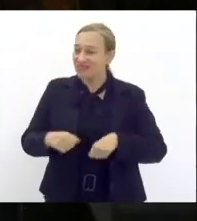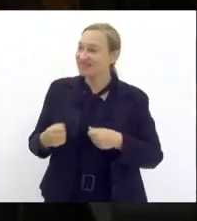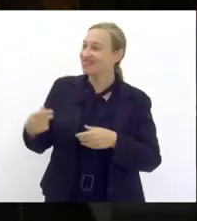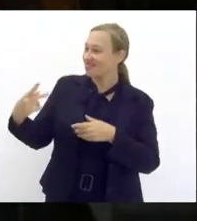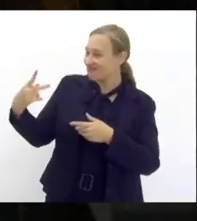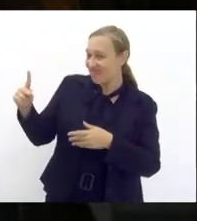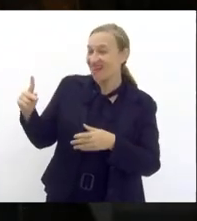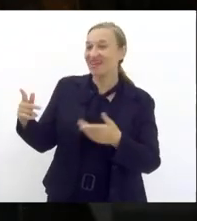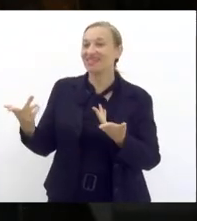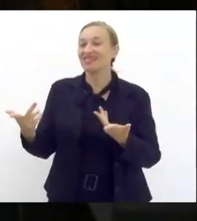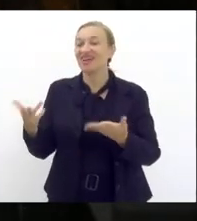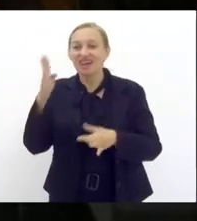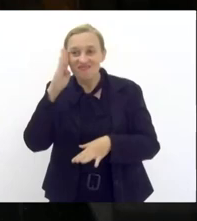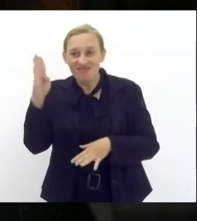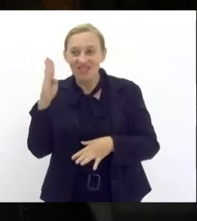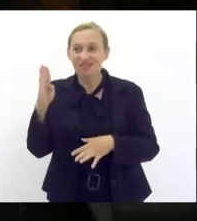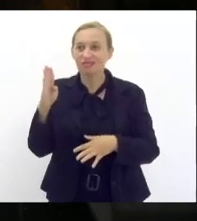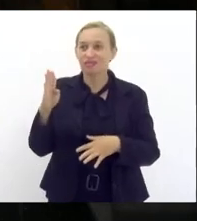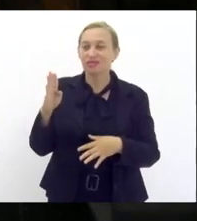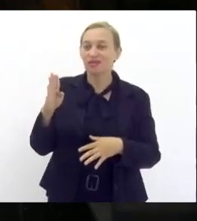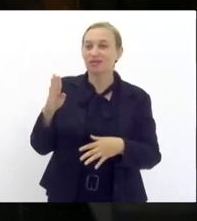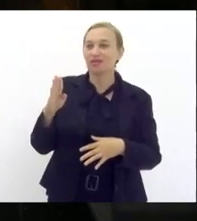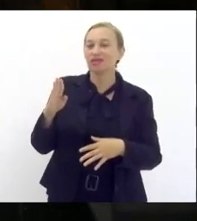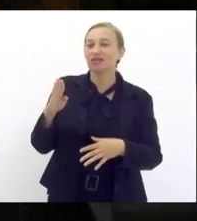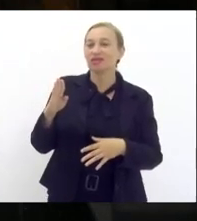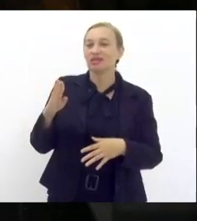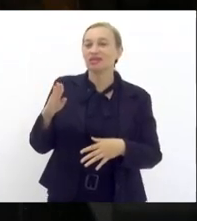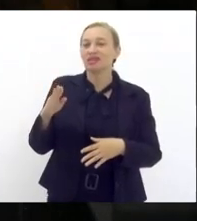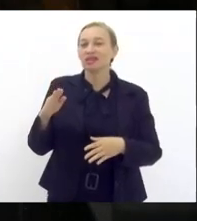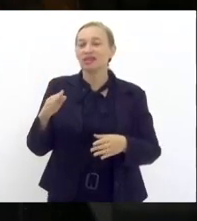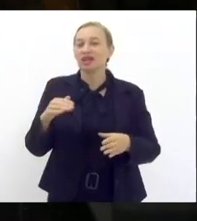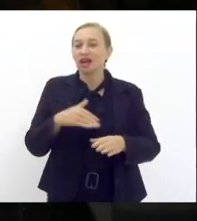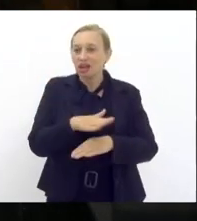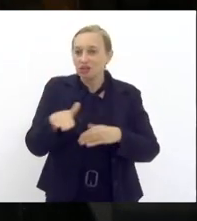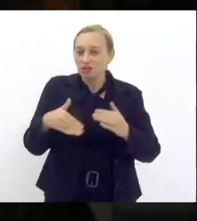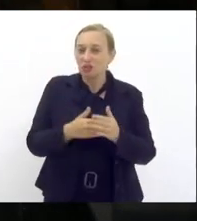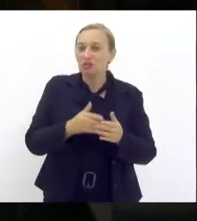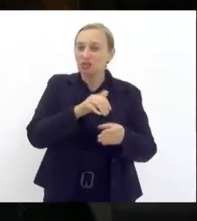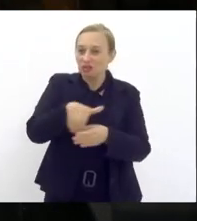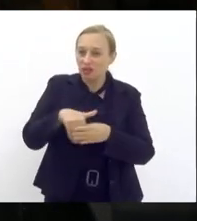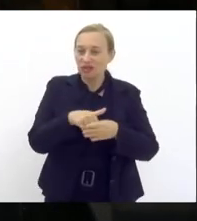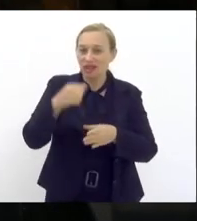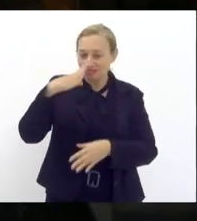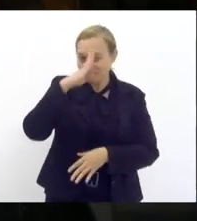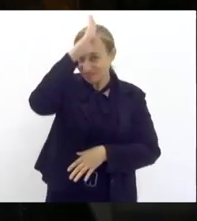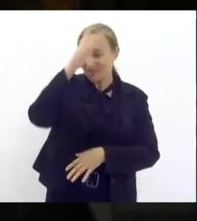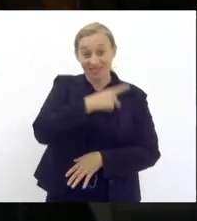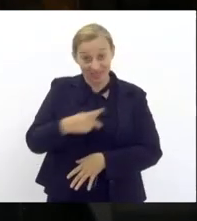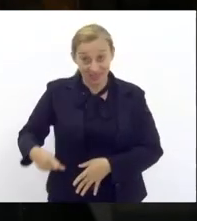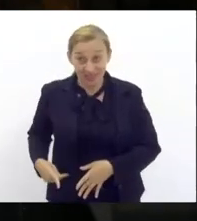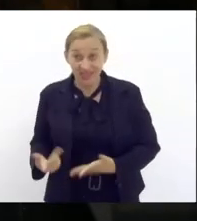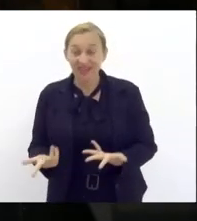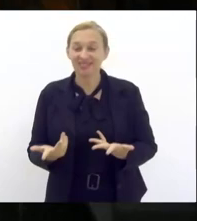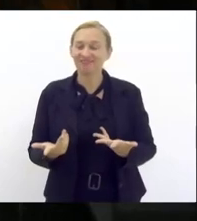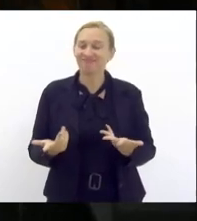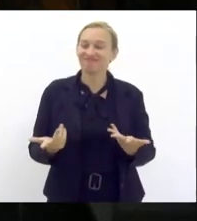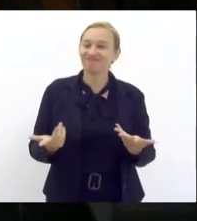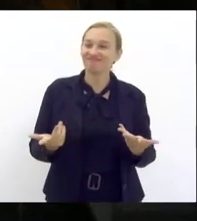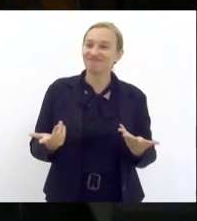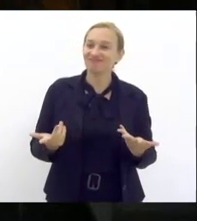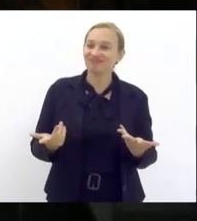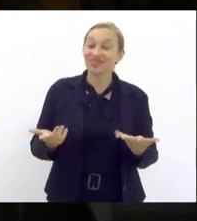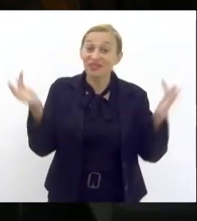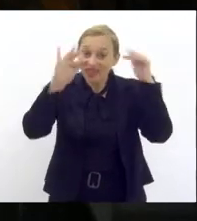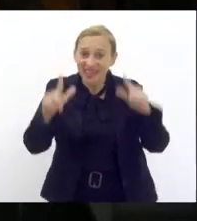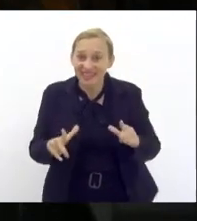espaço, e principalmente o eleitor do Rio de Janeiro, que votou em massa no presidente Bolsonaro, tem que ficar